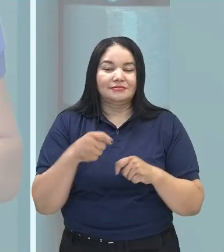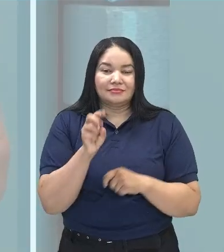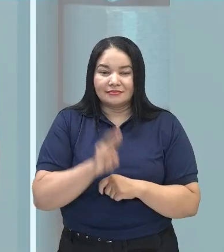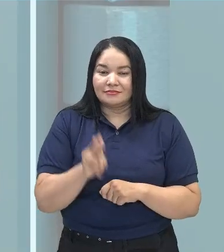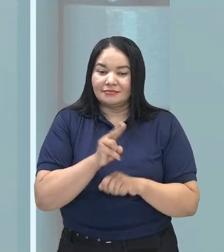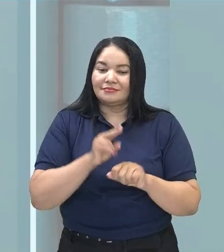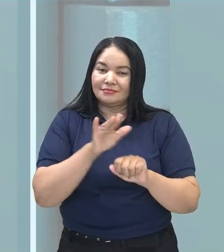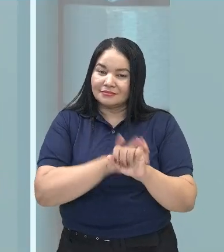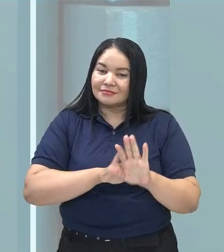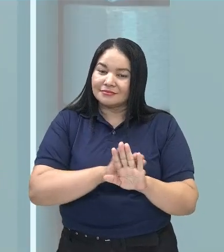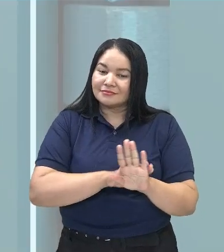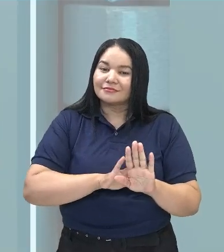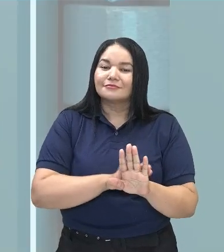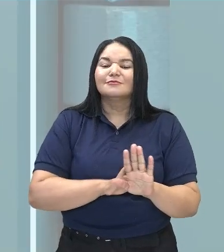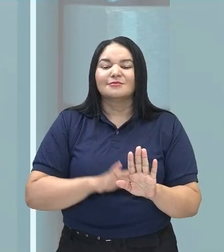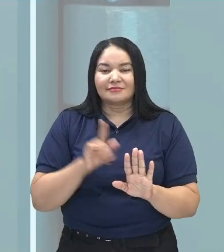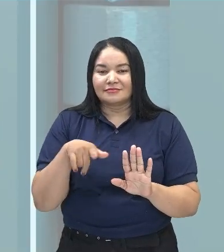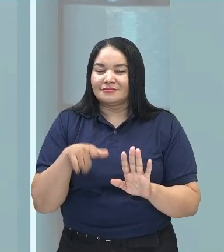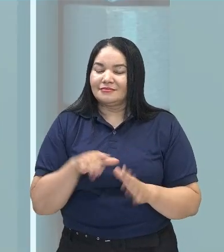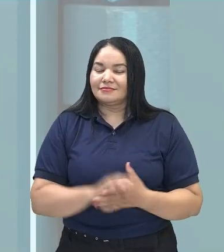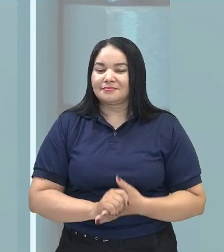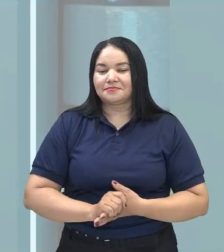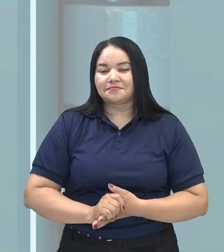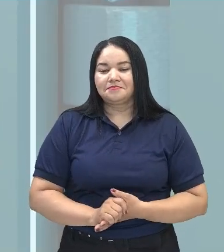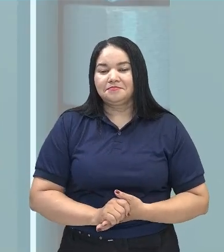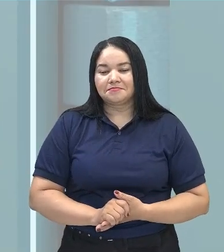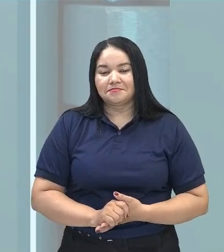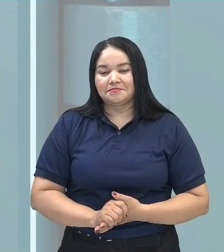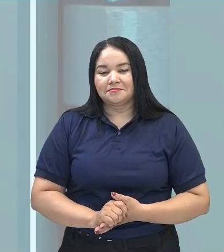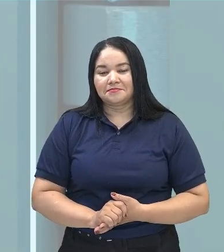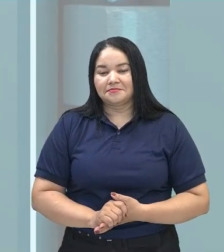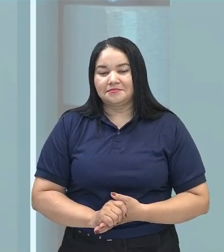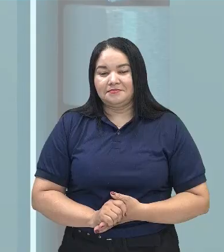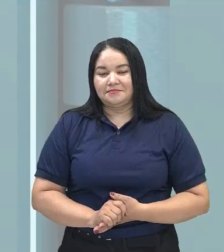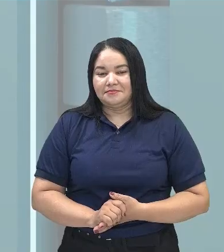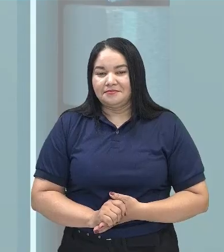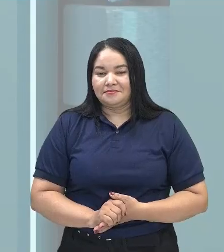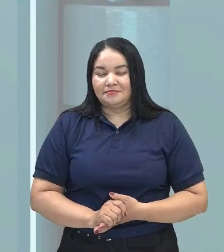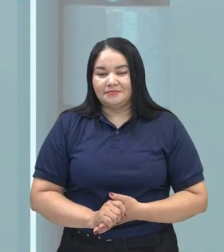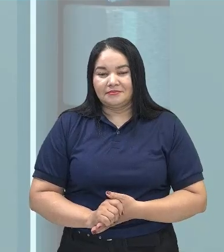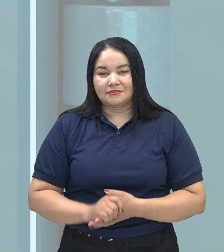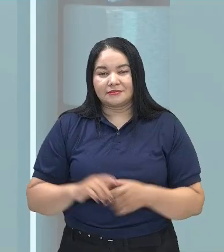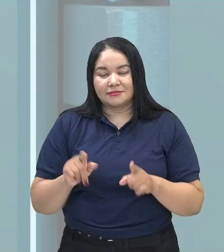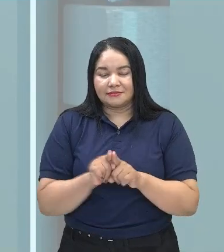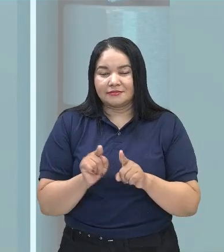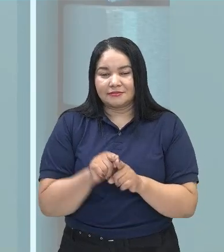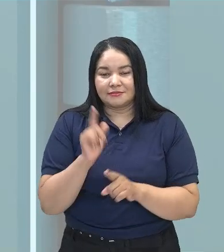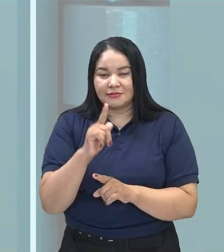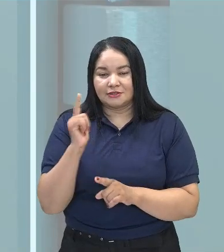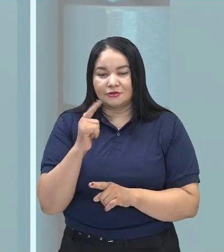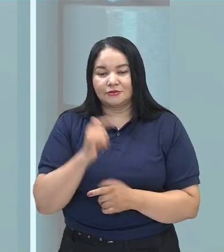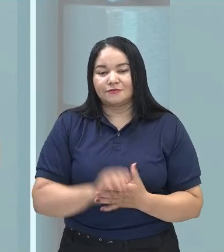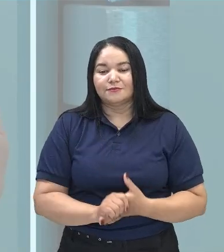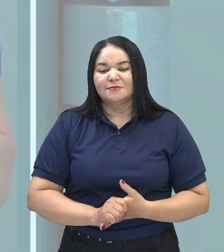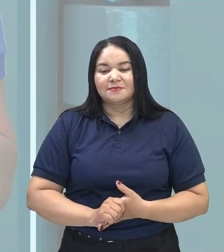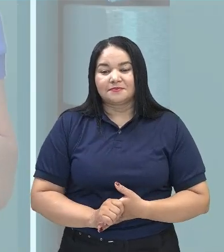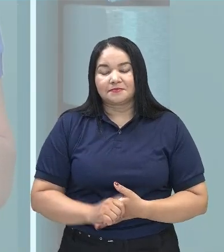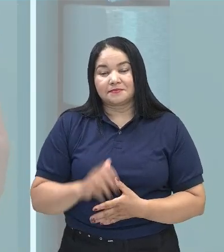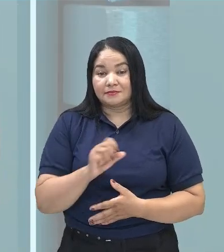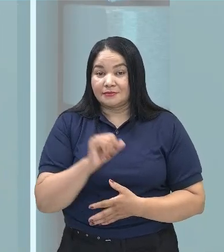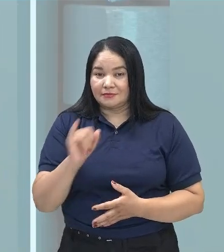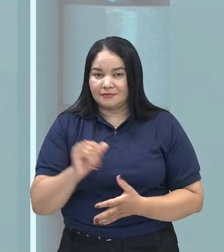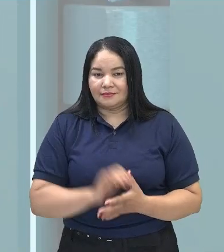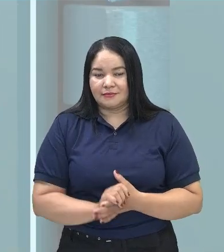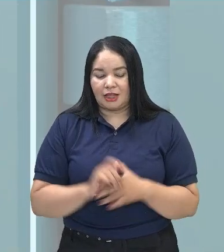para amenizar a situação, né? A mesma coisa quando tem alguém no ambiente, né,